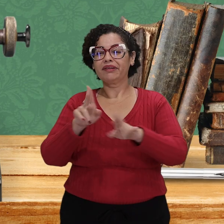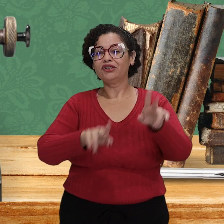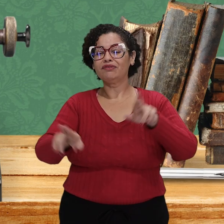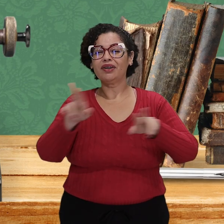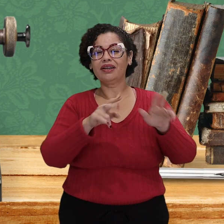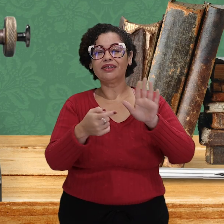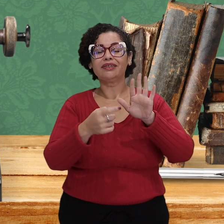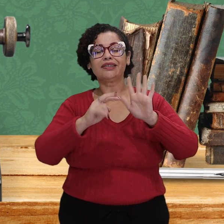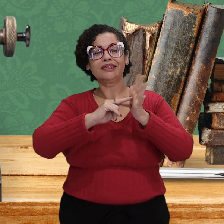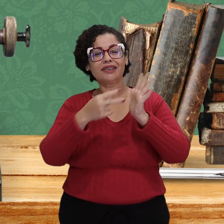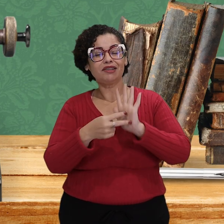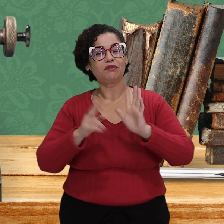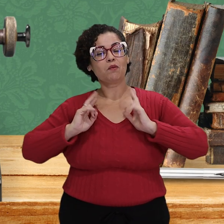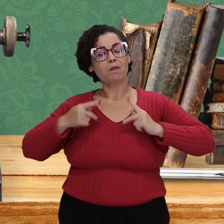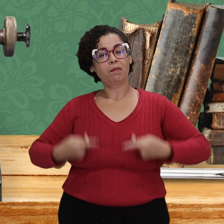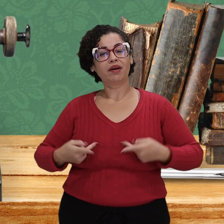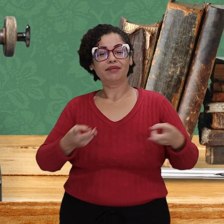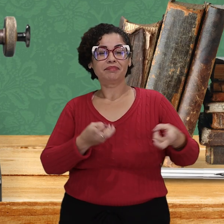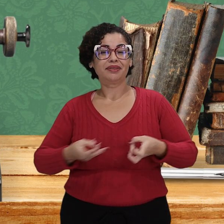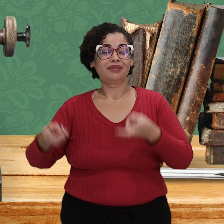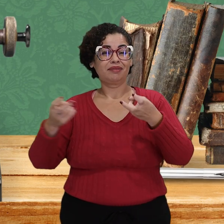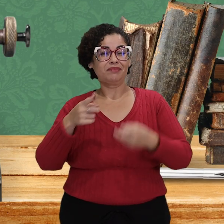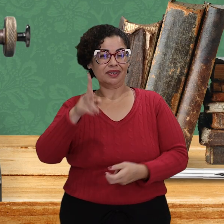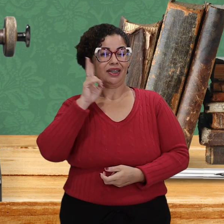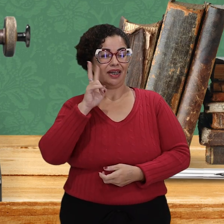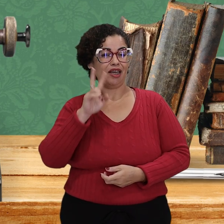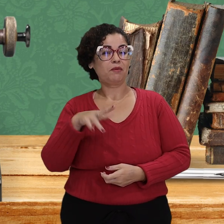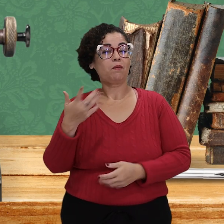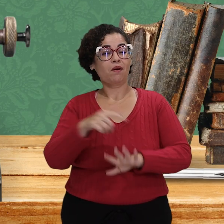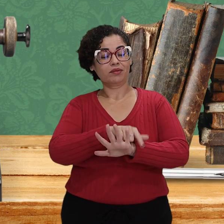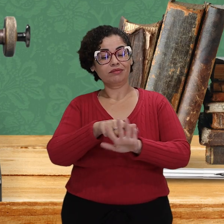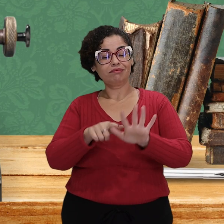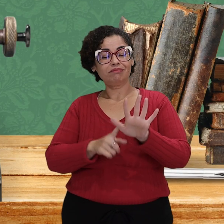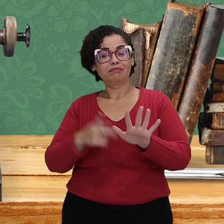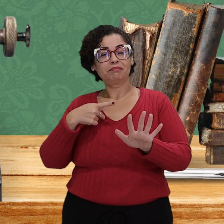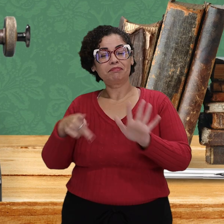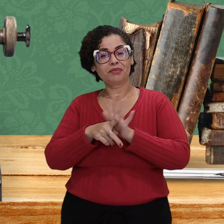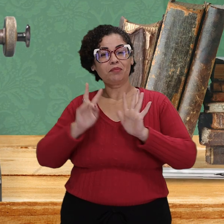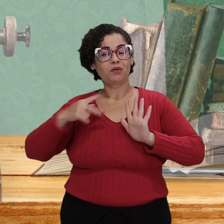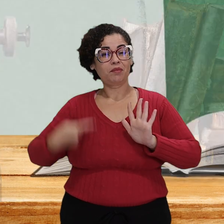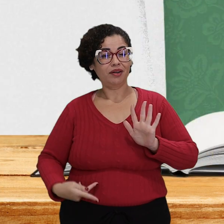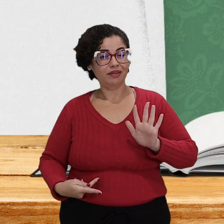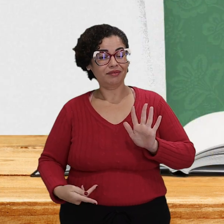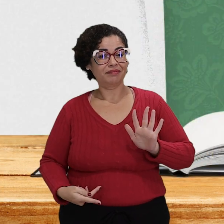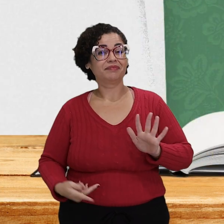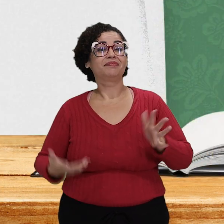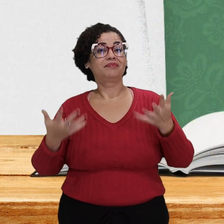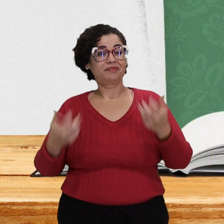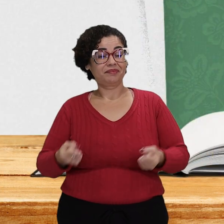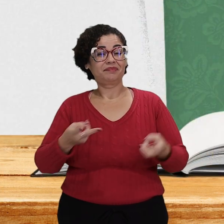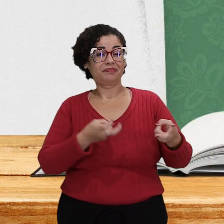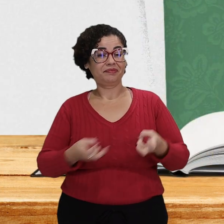ligadas a diferentes sentidos do corpo humano. Você se lembra quais são os 5 sentidos do corpo humano?